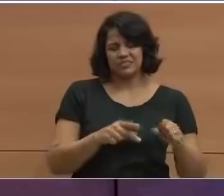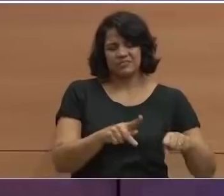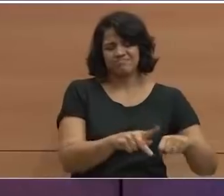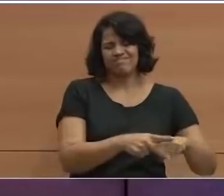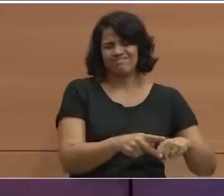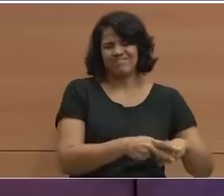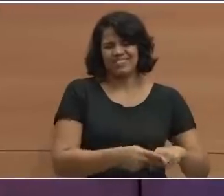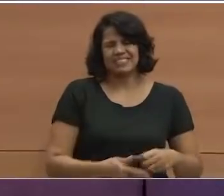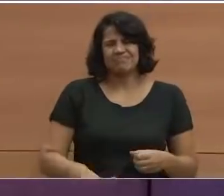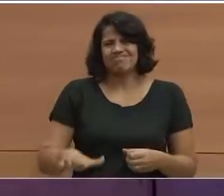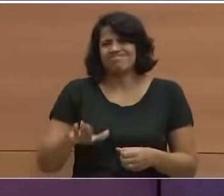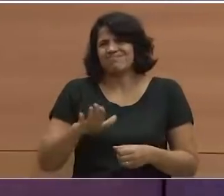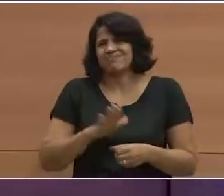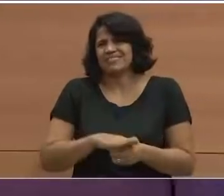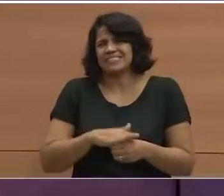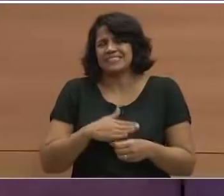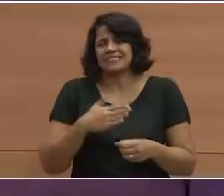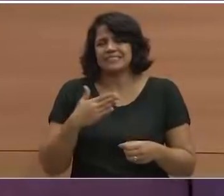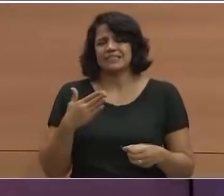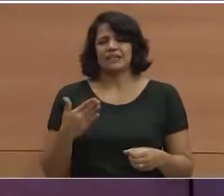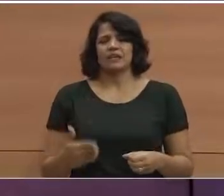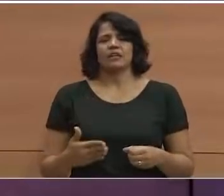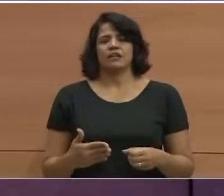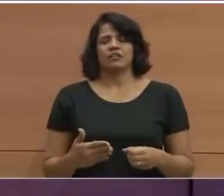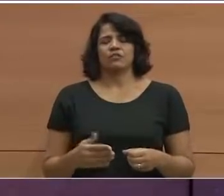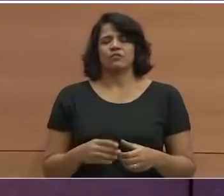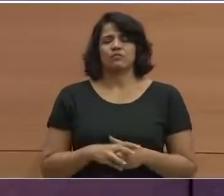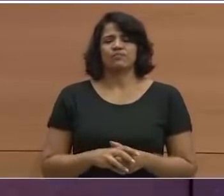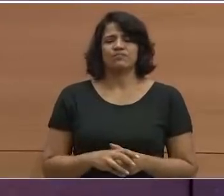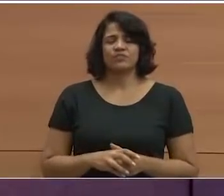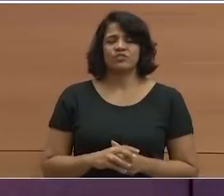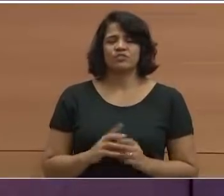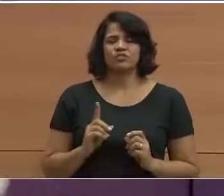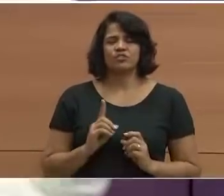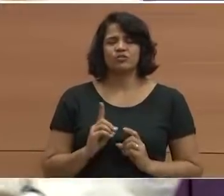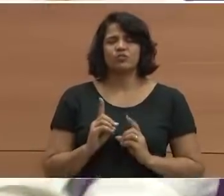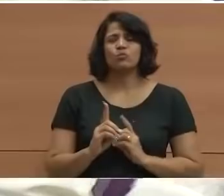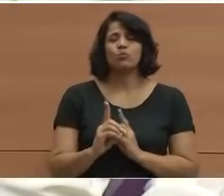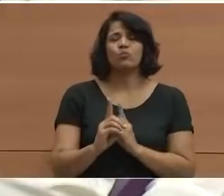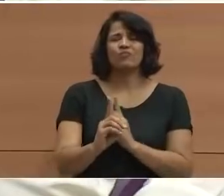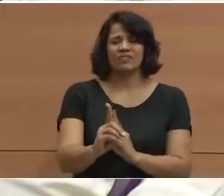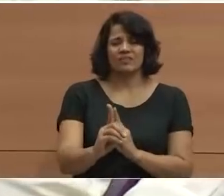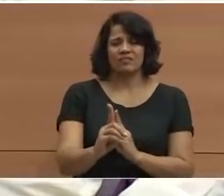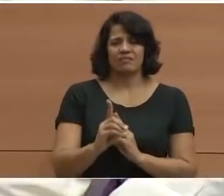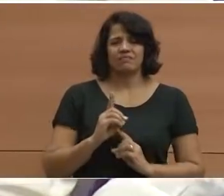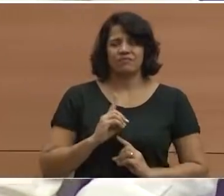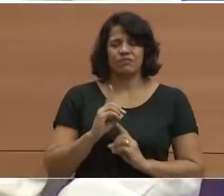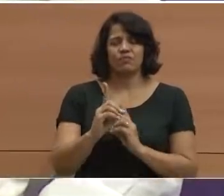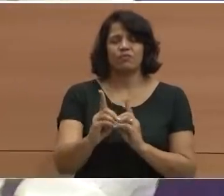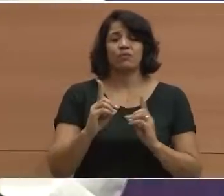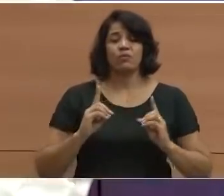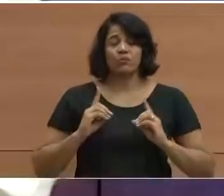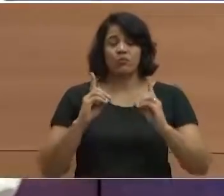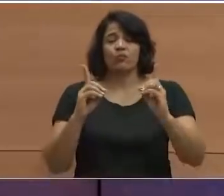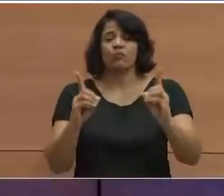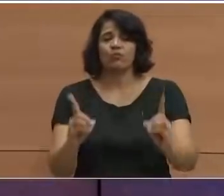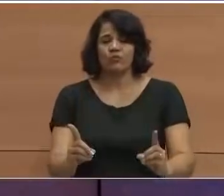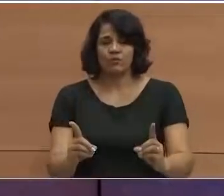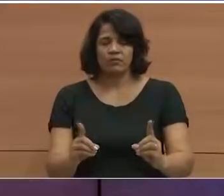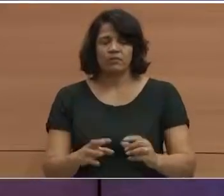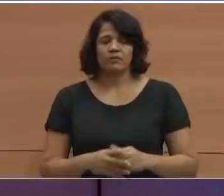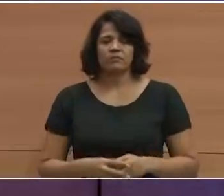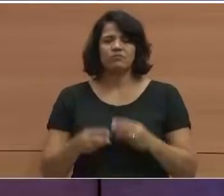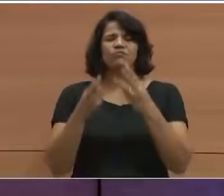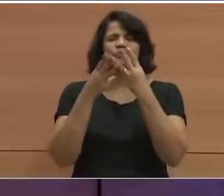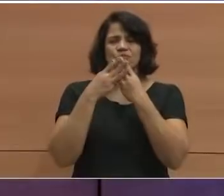a casa do Cornélio, ele pregou o evangelho para os gentios e viu que o Espírito Santo também havia descido sobre